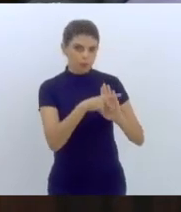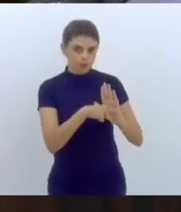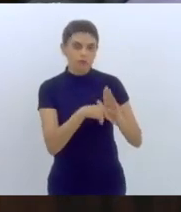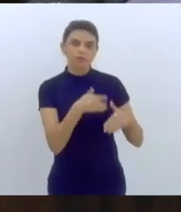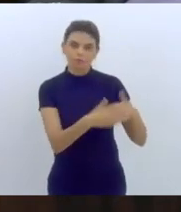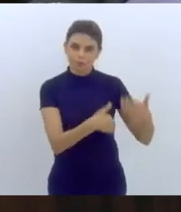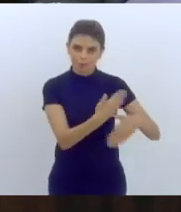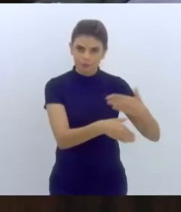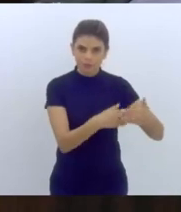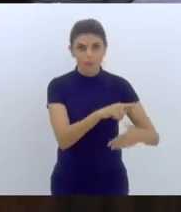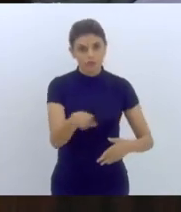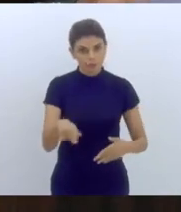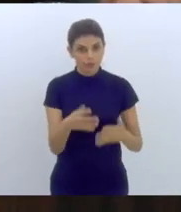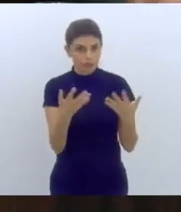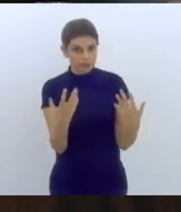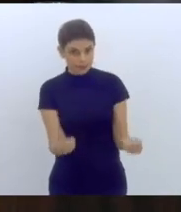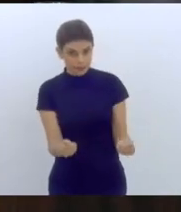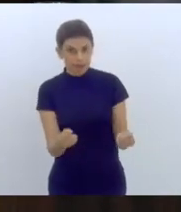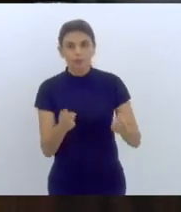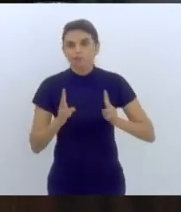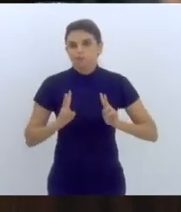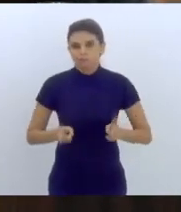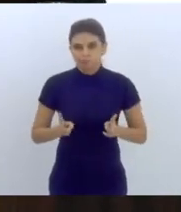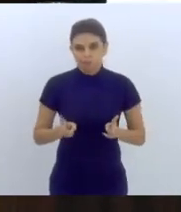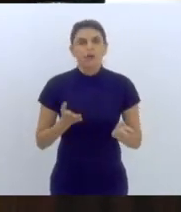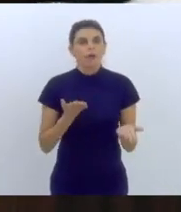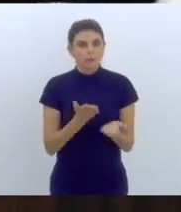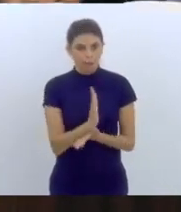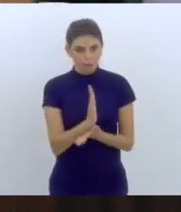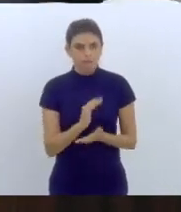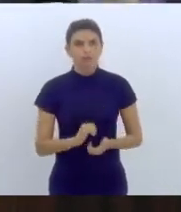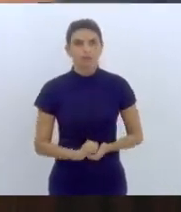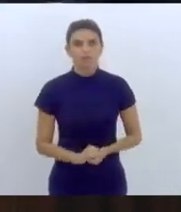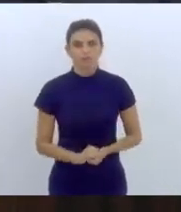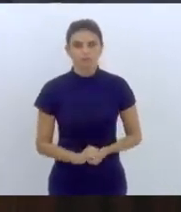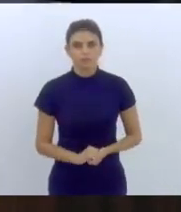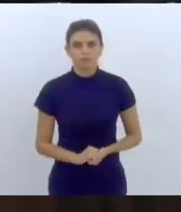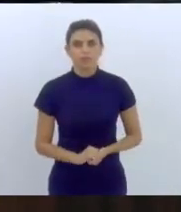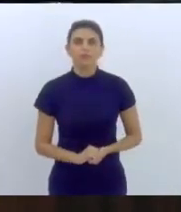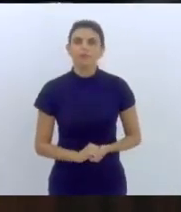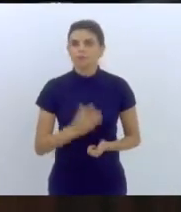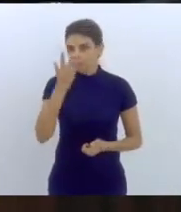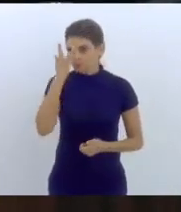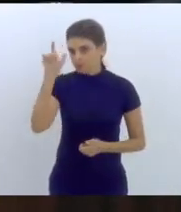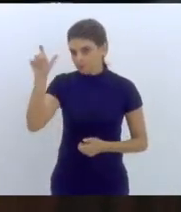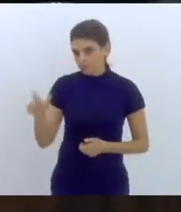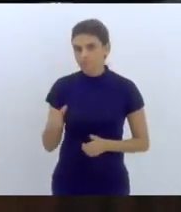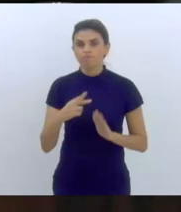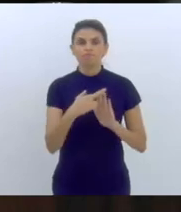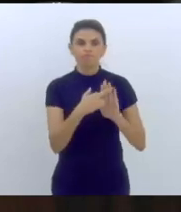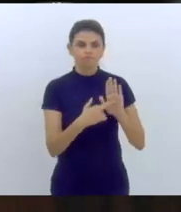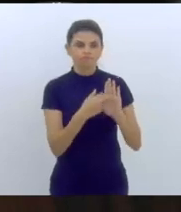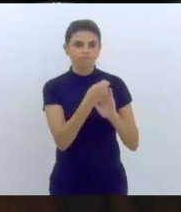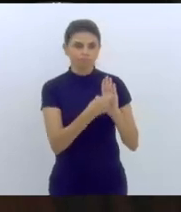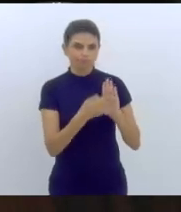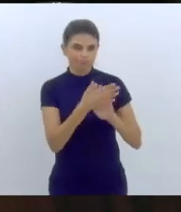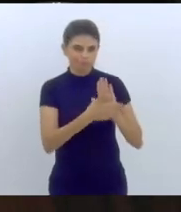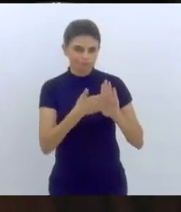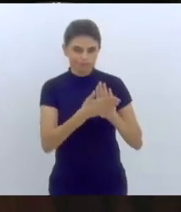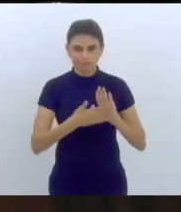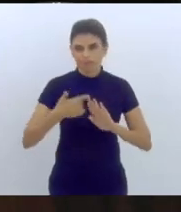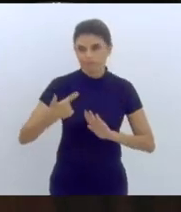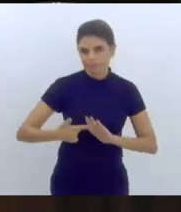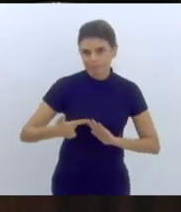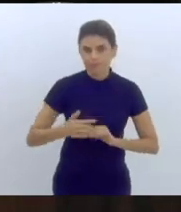emendado. Os senhores que aprovam, permaneçam como estão. Aprovado. Vai a redação do vencido para a segunda discussão.